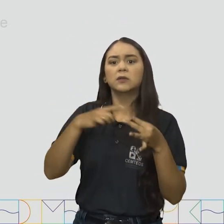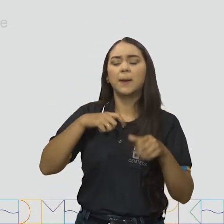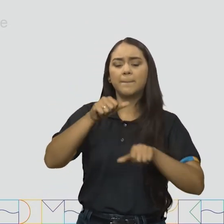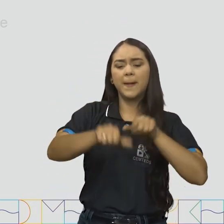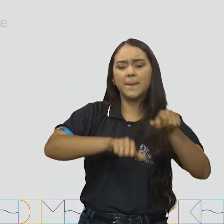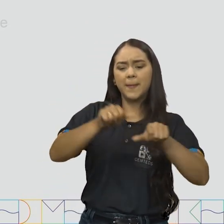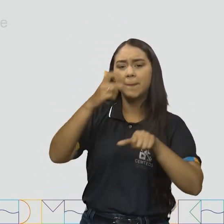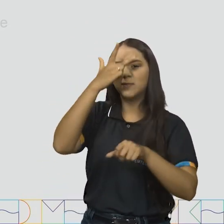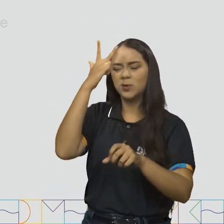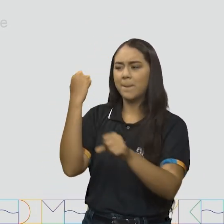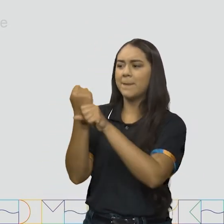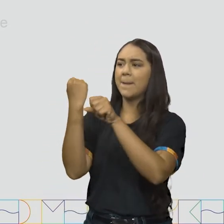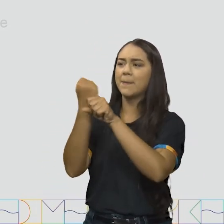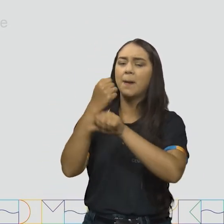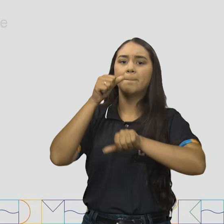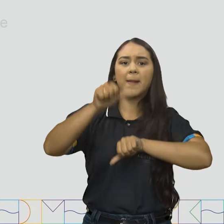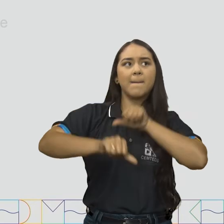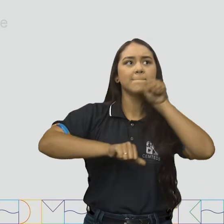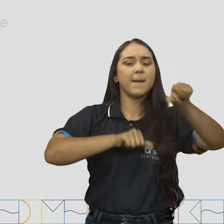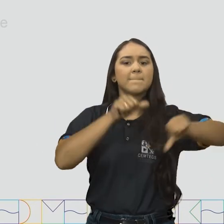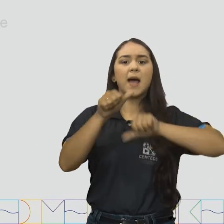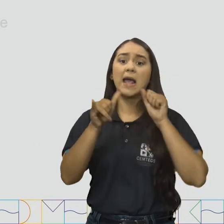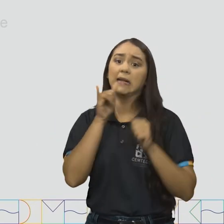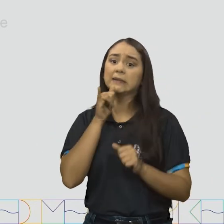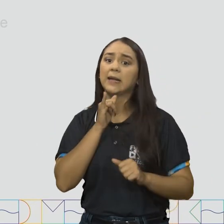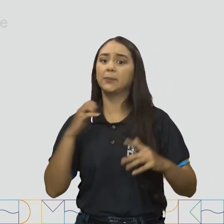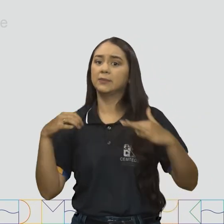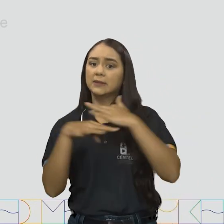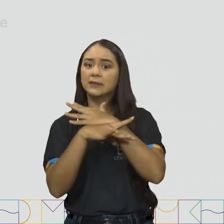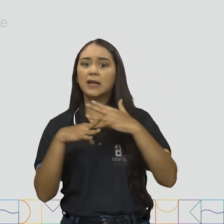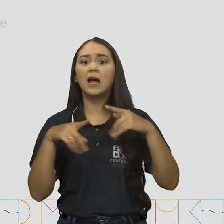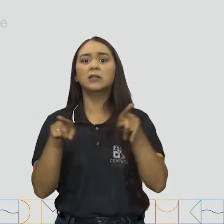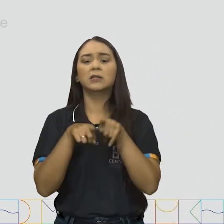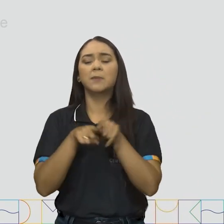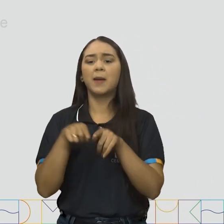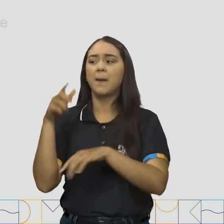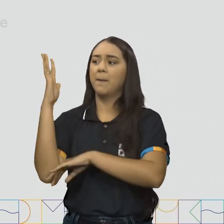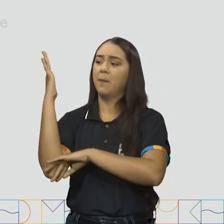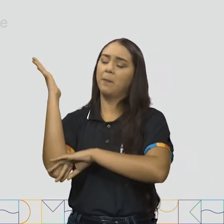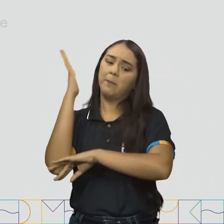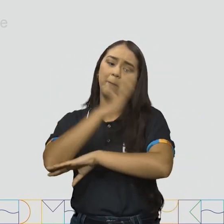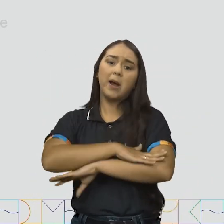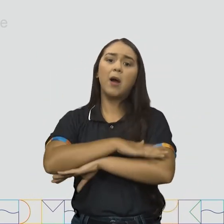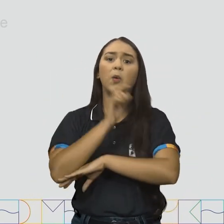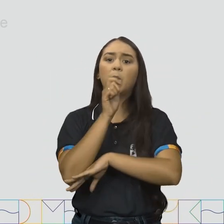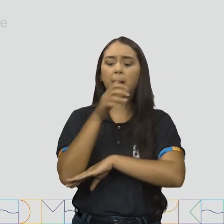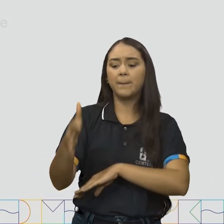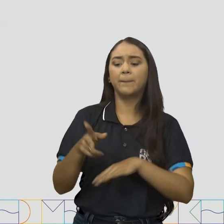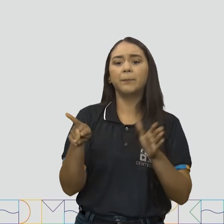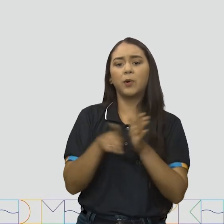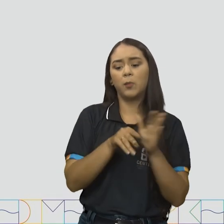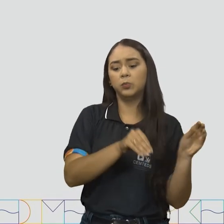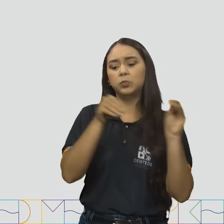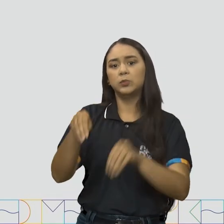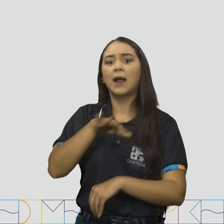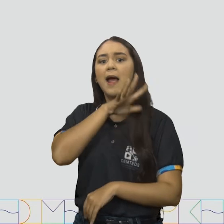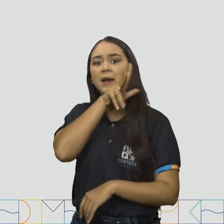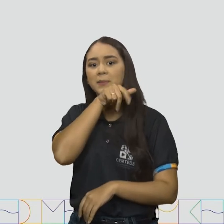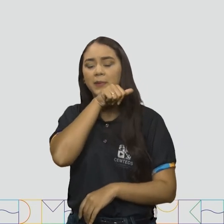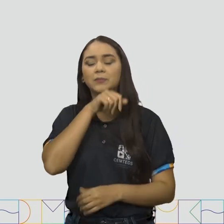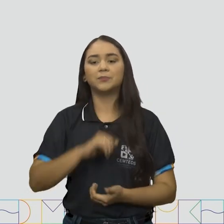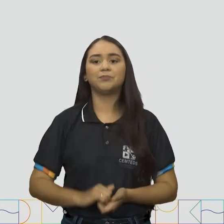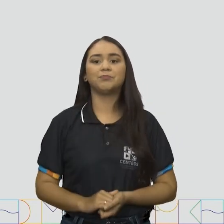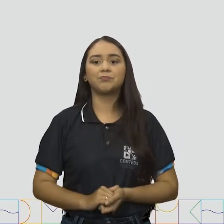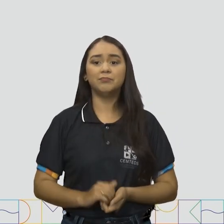espaço geográfico a partir do trabalho humano, com construções de cidades e desmatamento para a criação de animais. Atividade